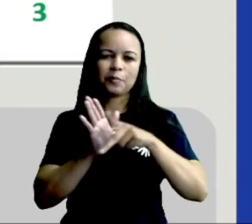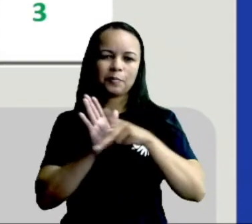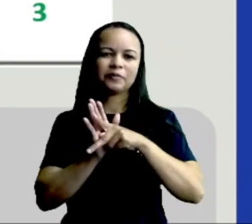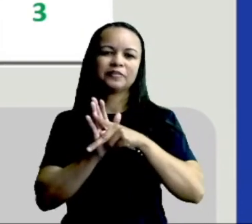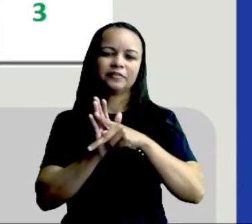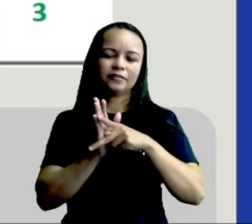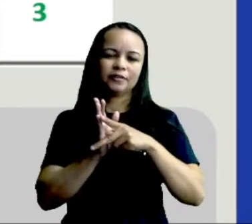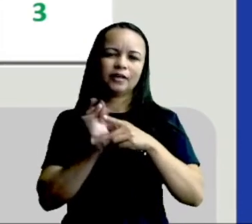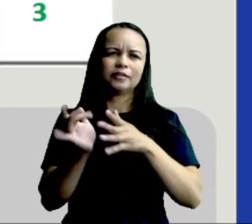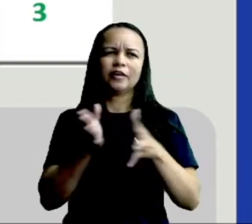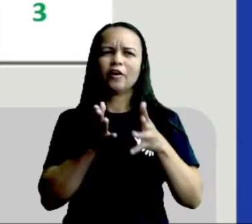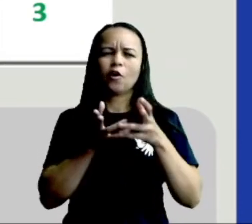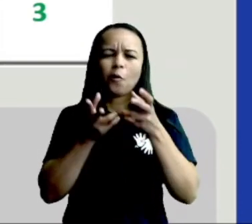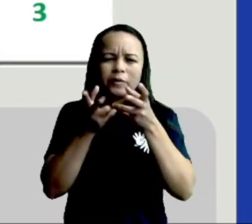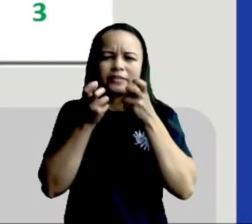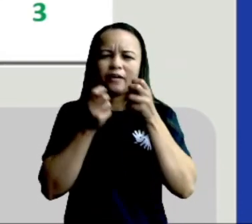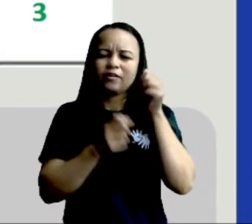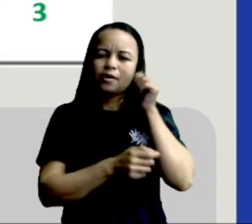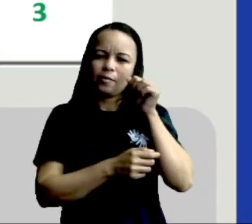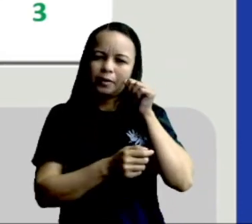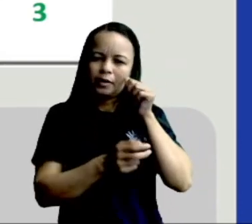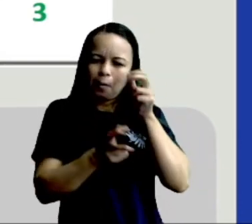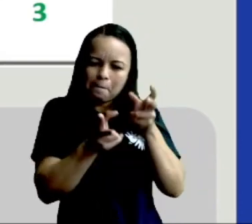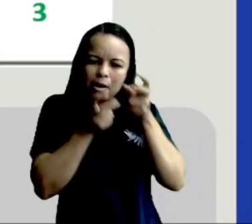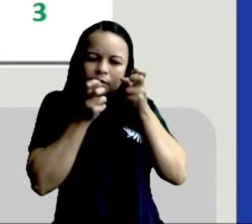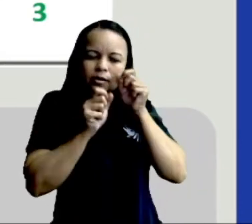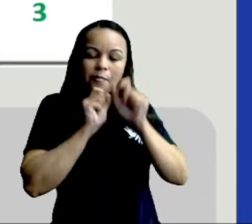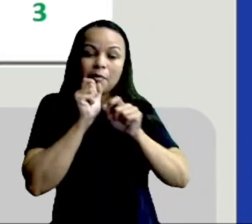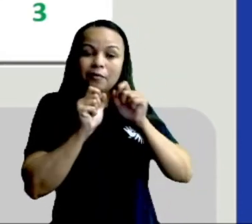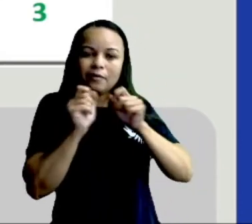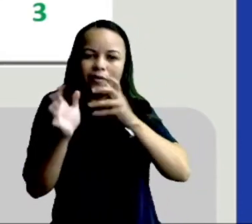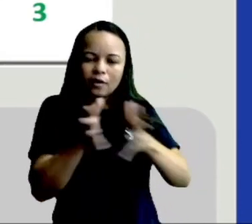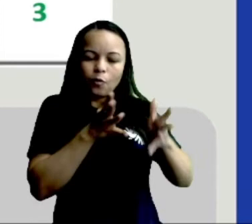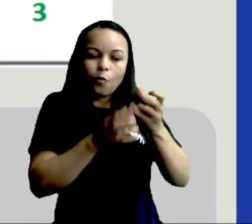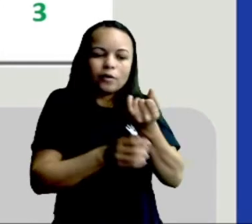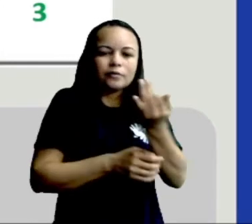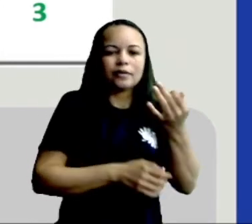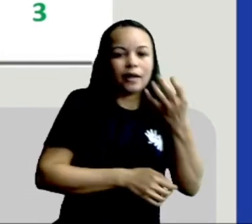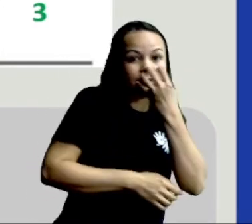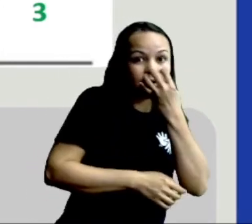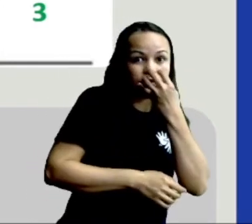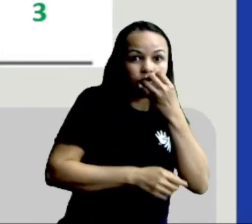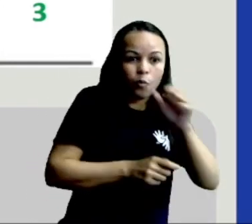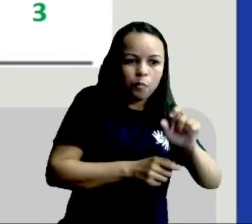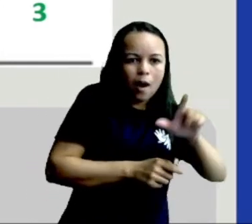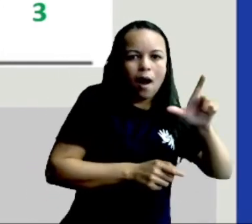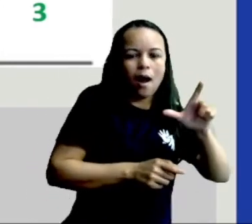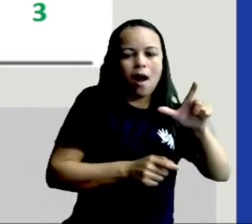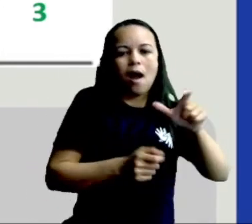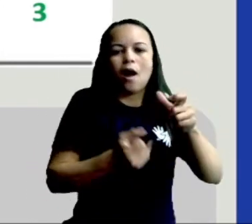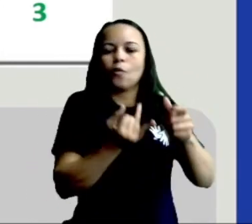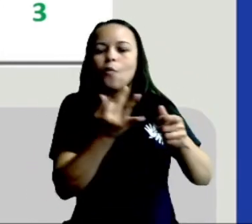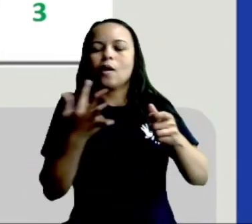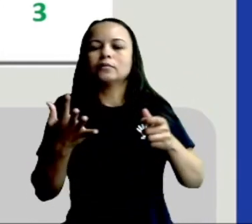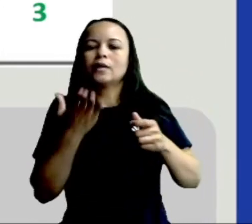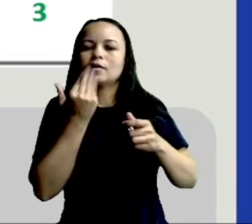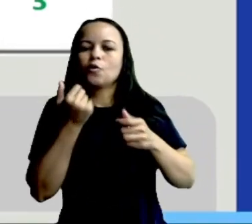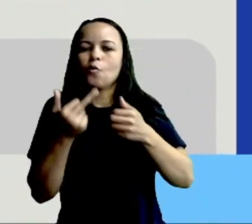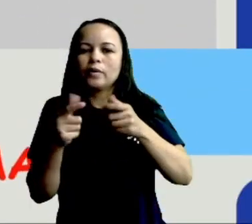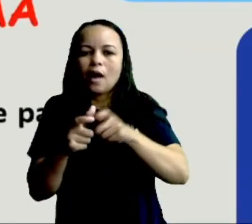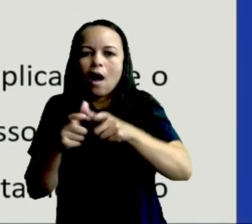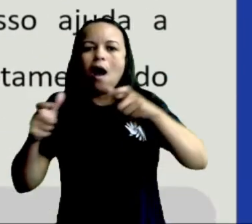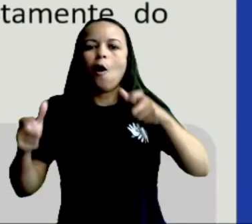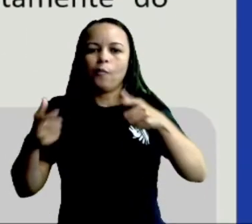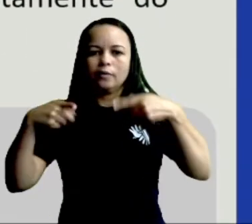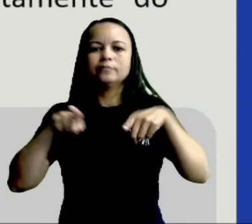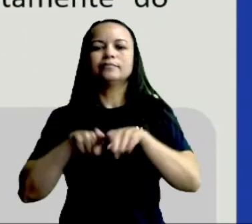E vejam que ela consegue perceber que aumentando a quantidade de cães, aumenta a quantidade de rações. E aí,